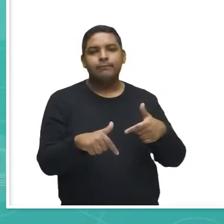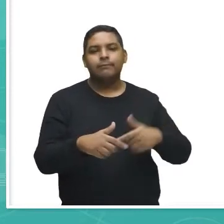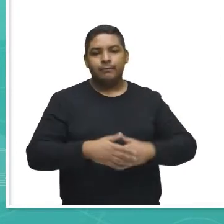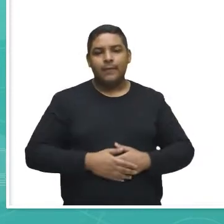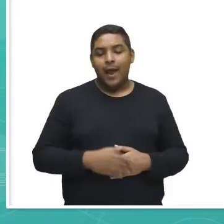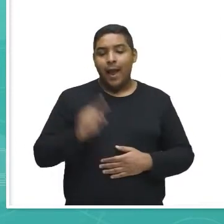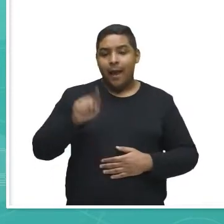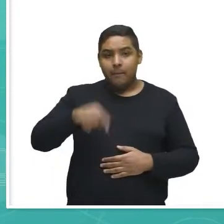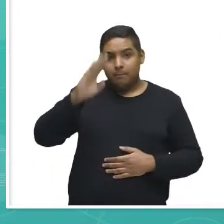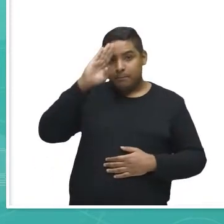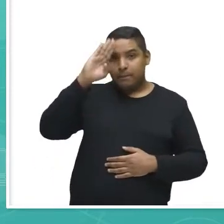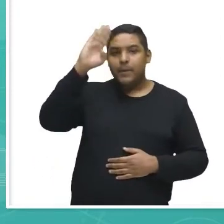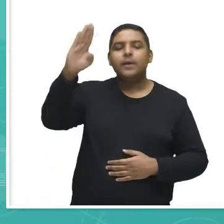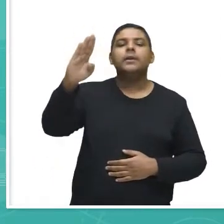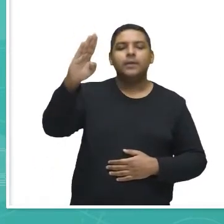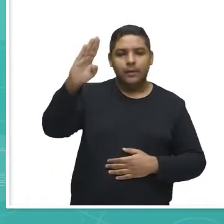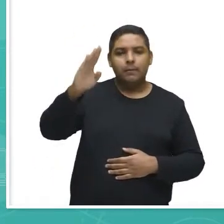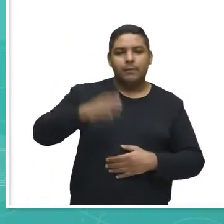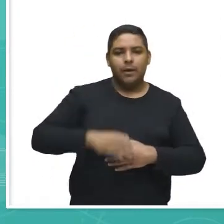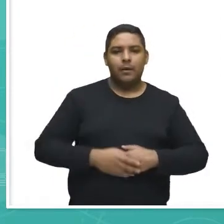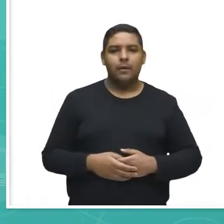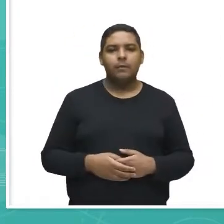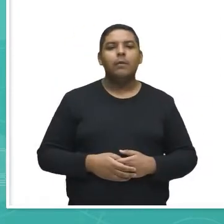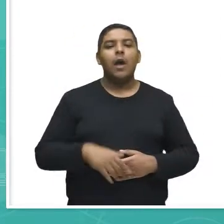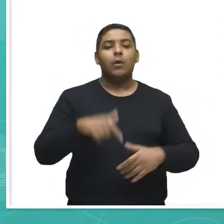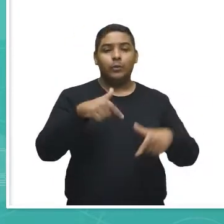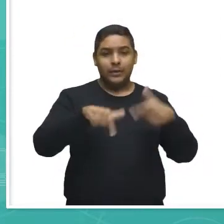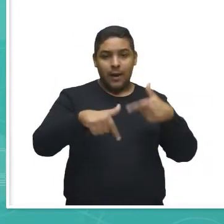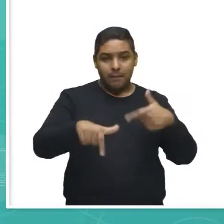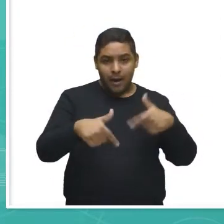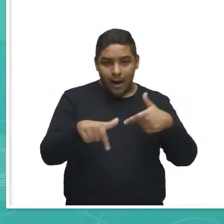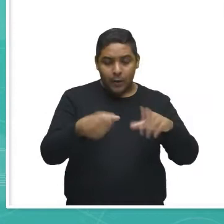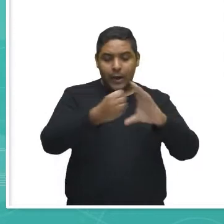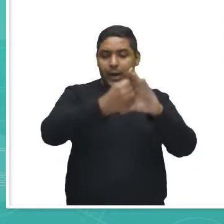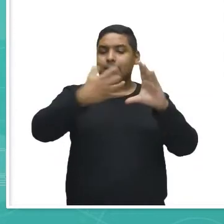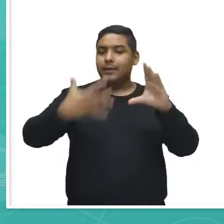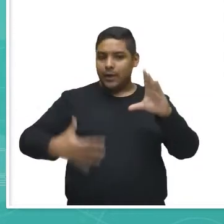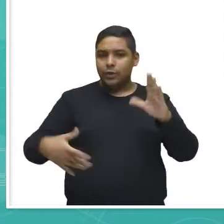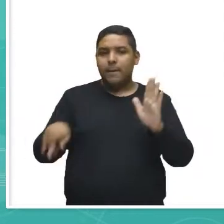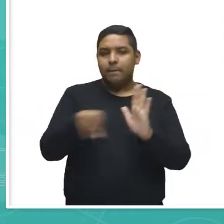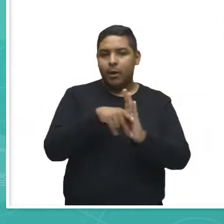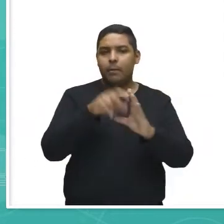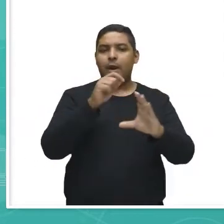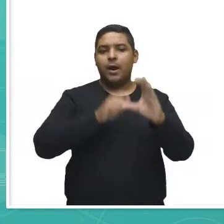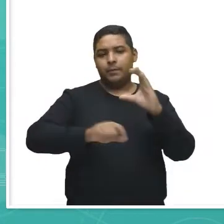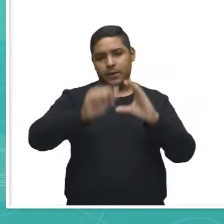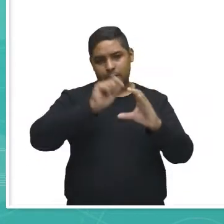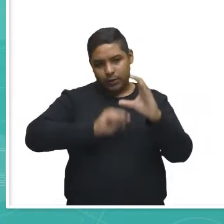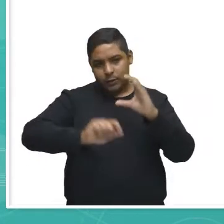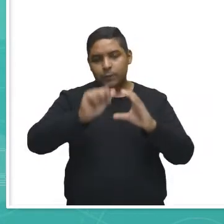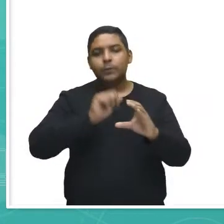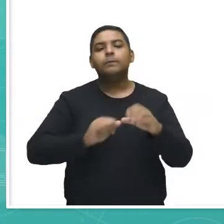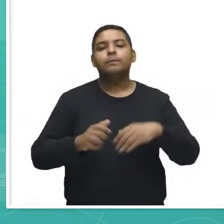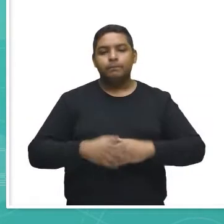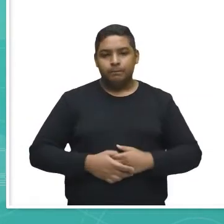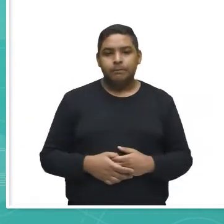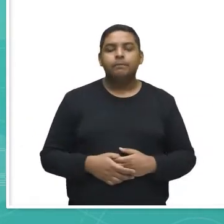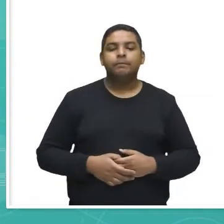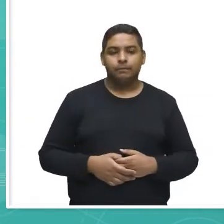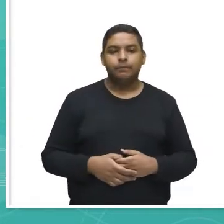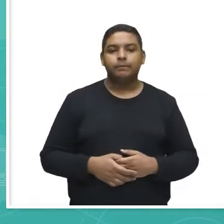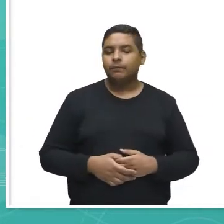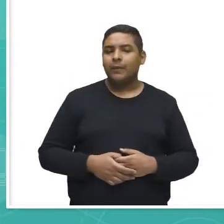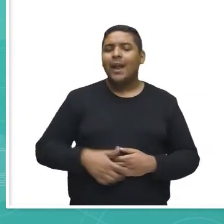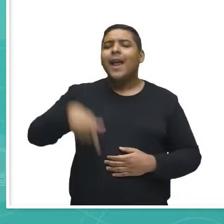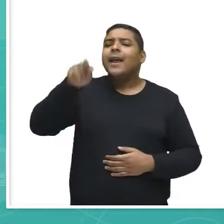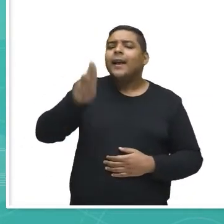uma ferramenta principal que vai ser a mão de obra, tá? Então, nas mãos de quem vai possuir aí um